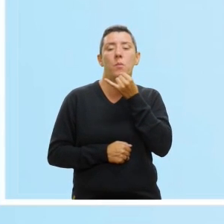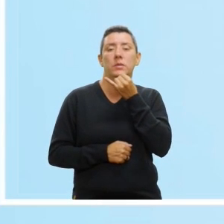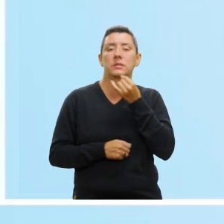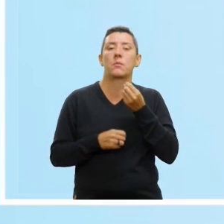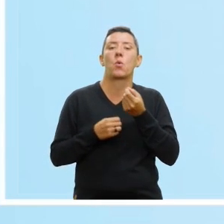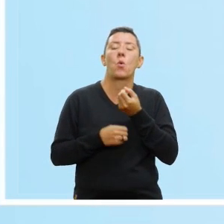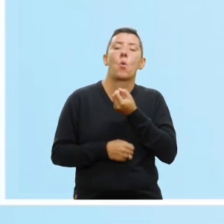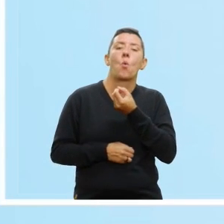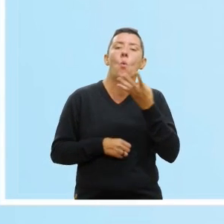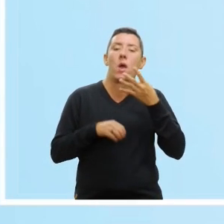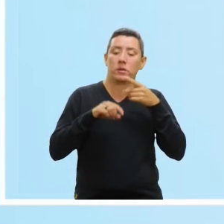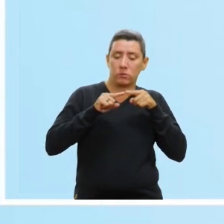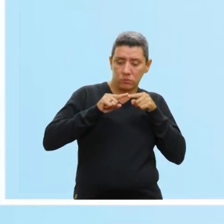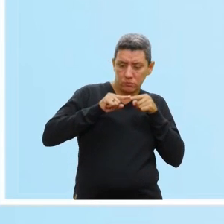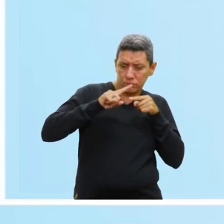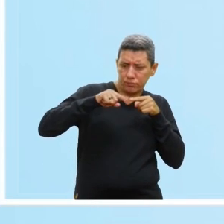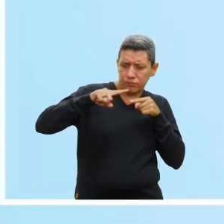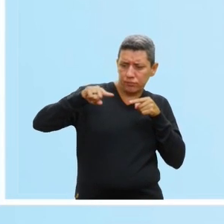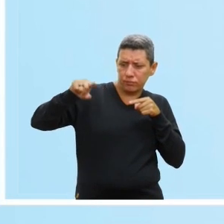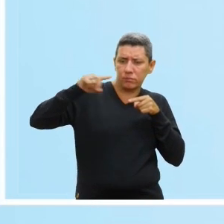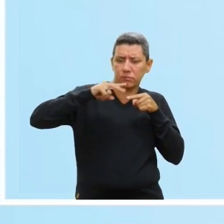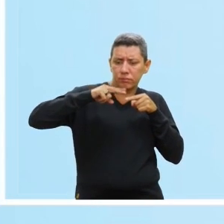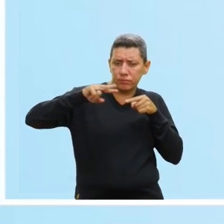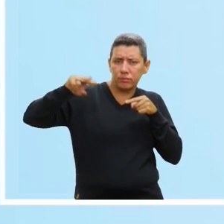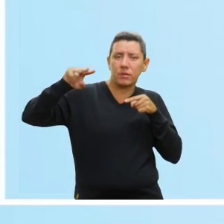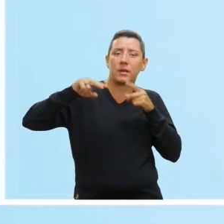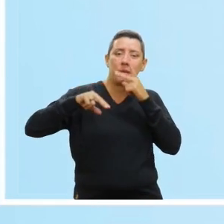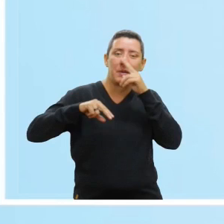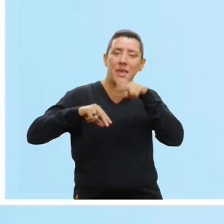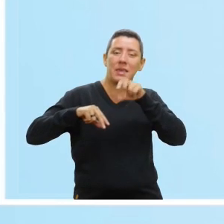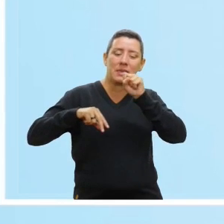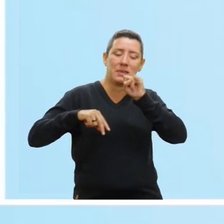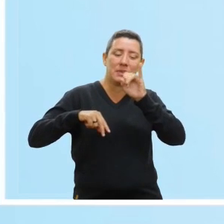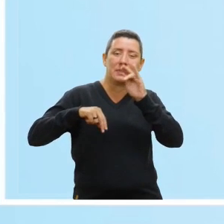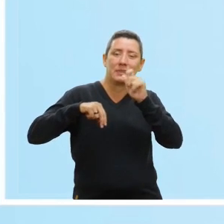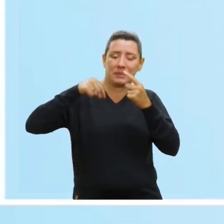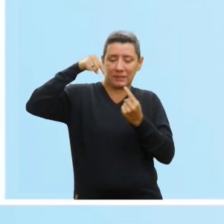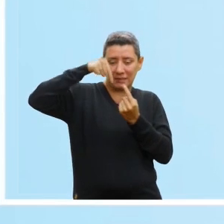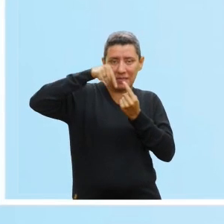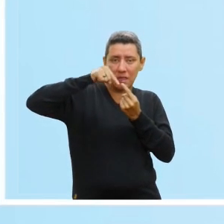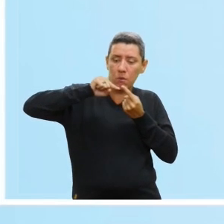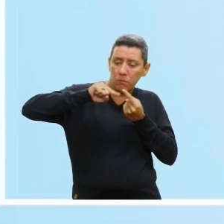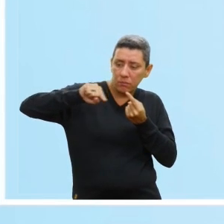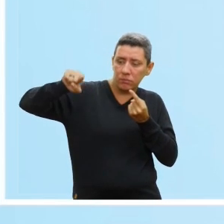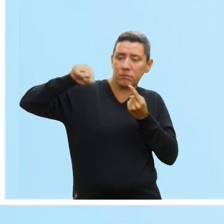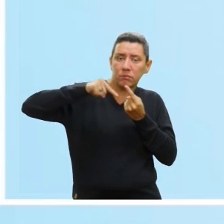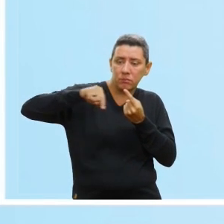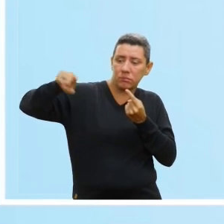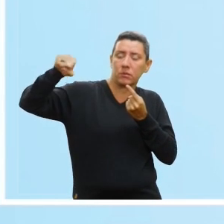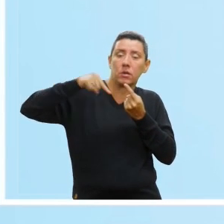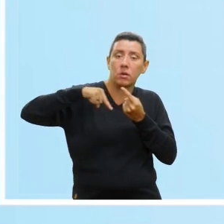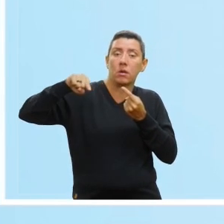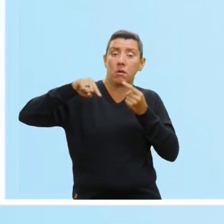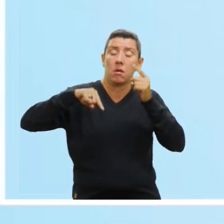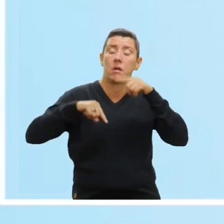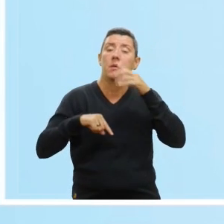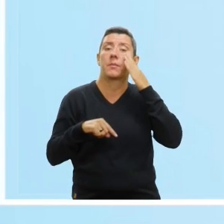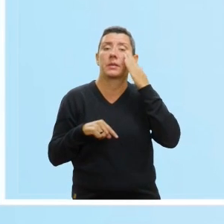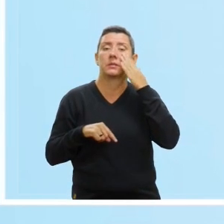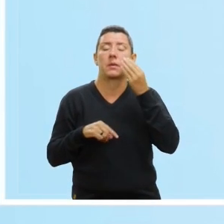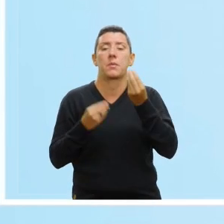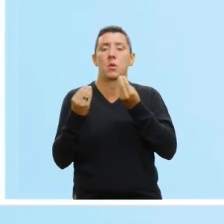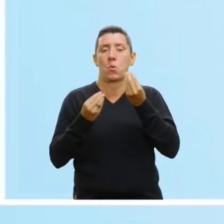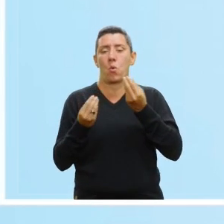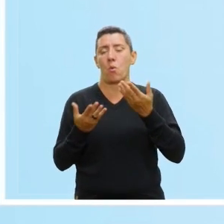de lasers que a gente envia, quantidade de sinais que a gente envia dentro de uma fibra ótica. Então, é uma multiplexação por comprimento de